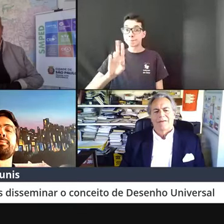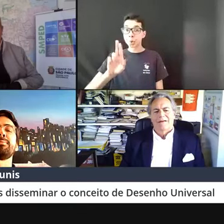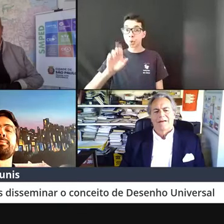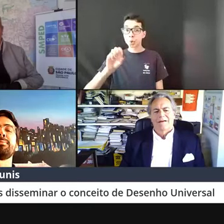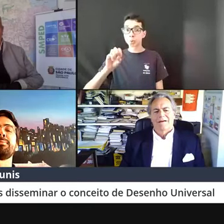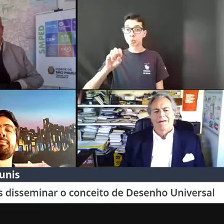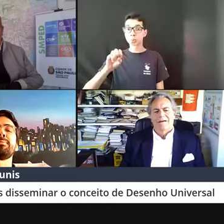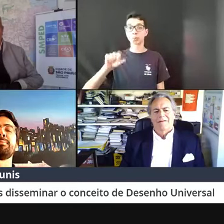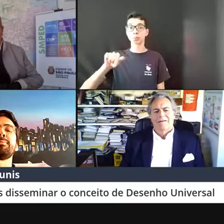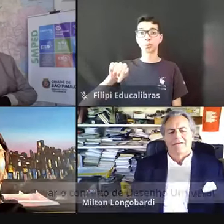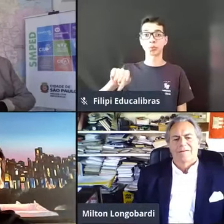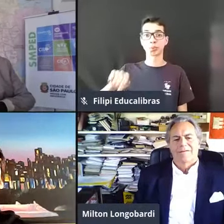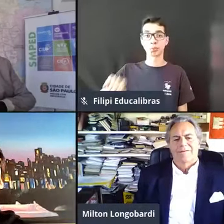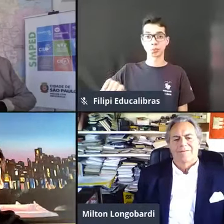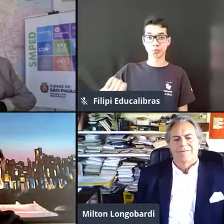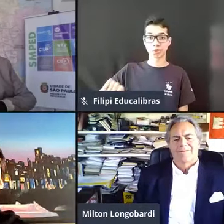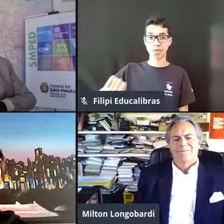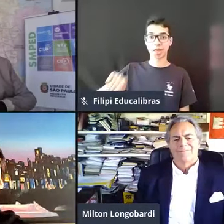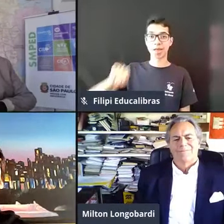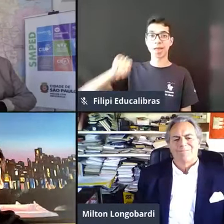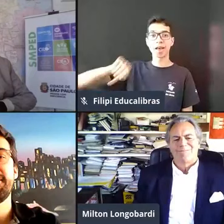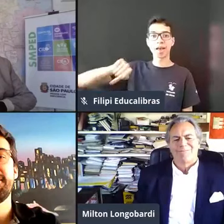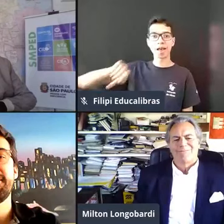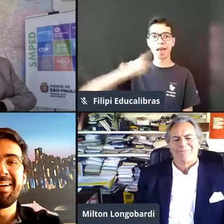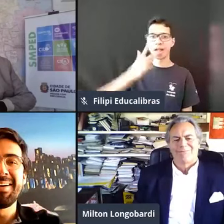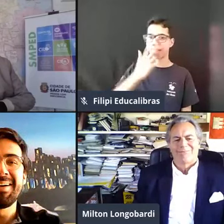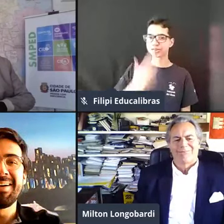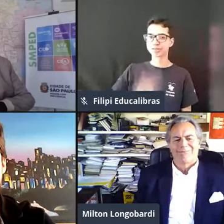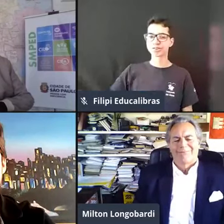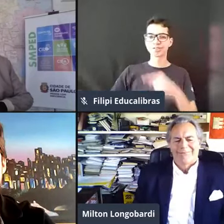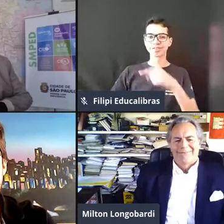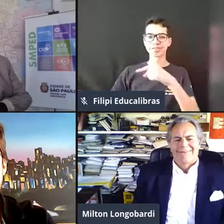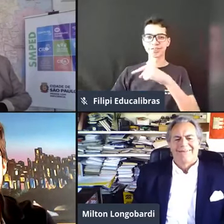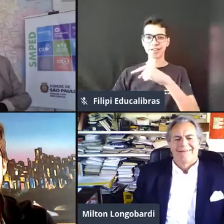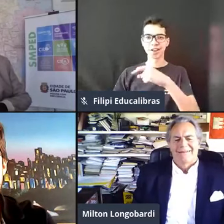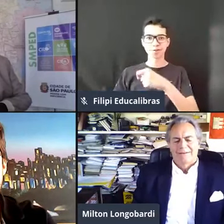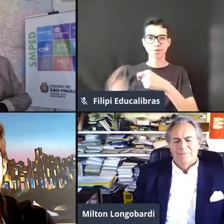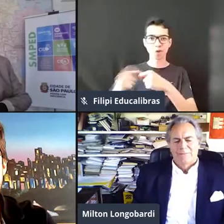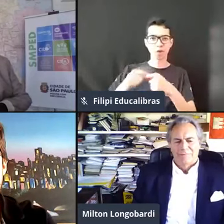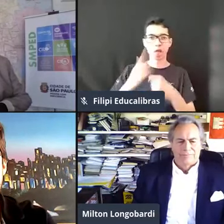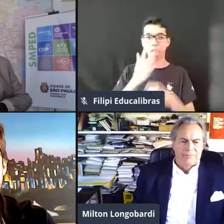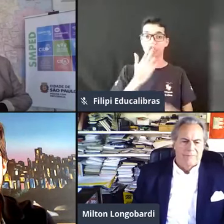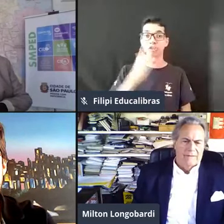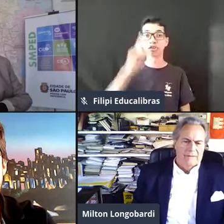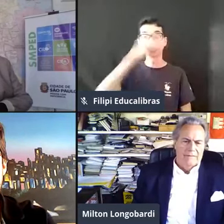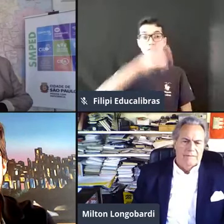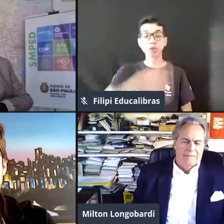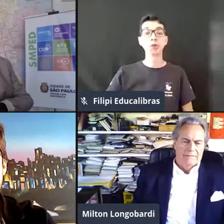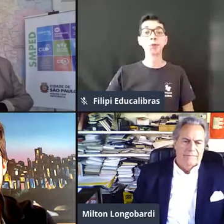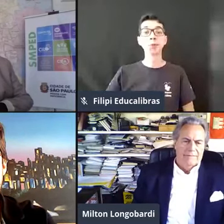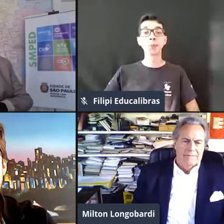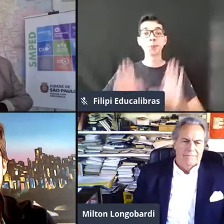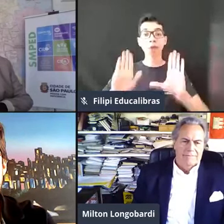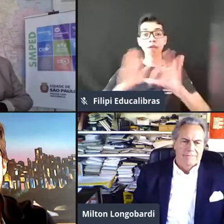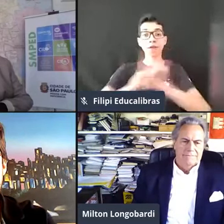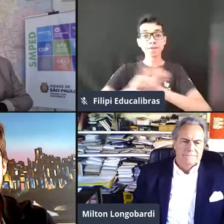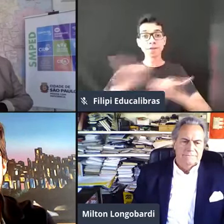conseguir participar. Estou achando que está meio difícil. Mas, olha, a gente estava falando aqui com o Milton de